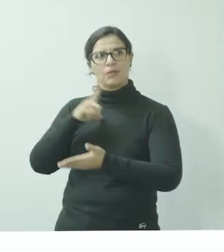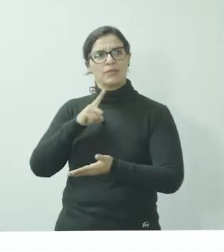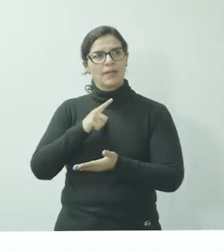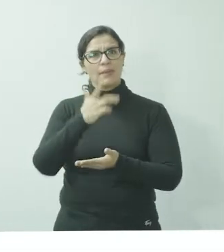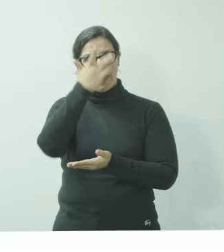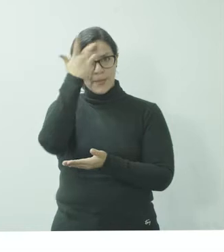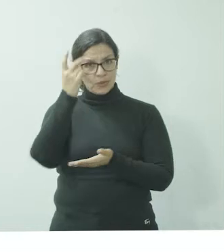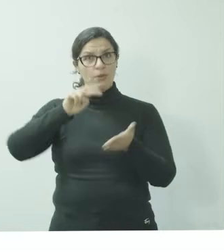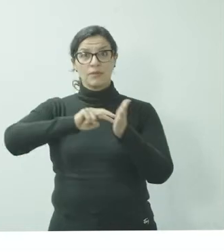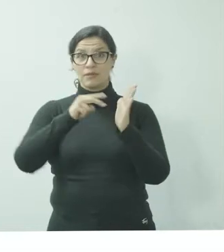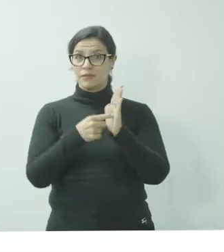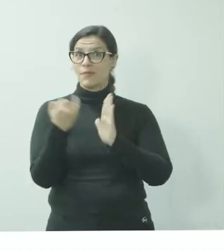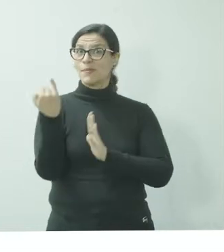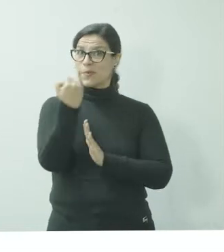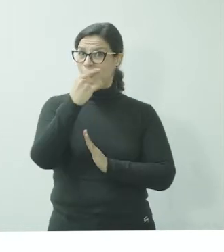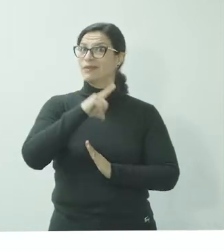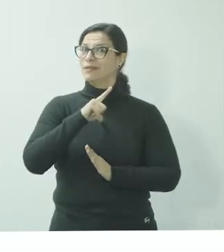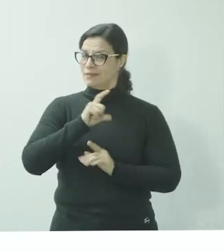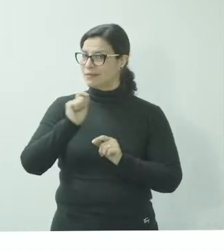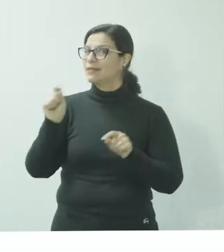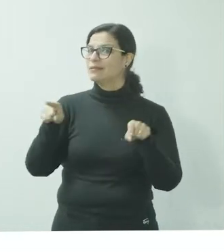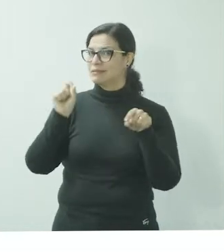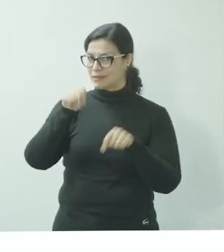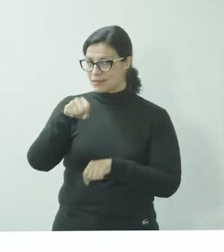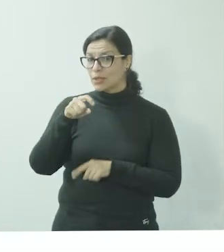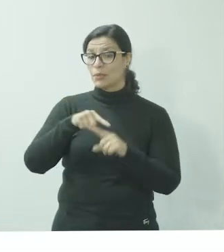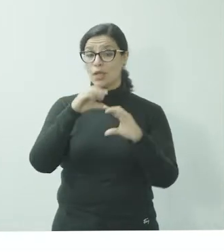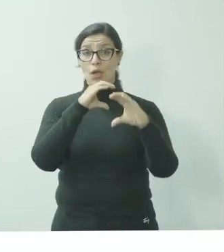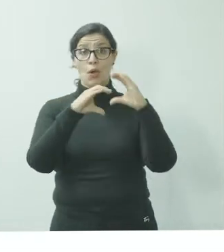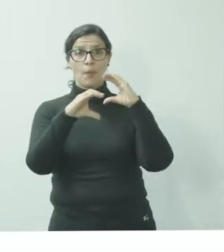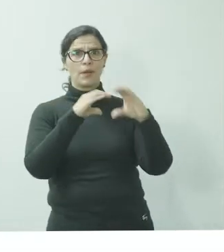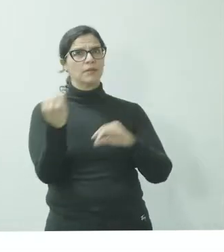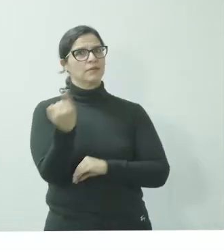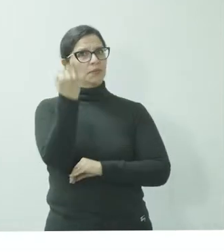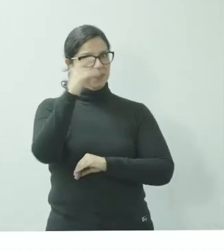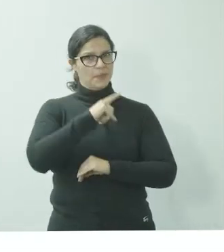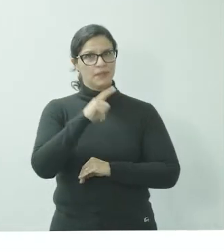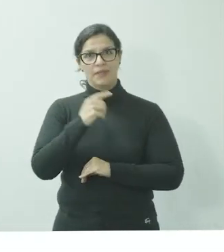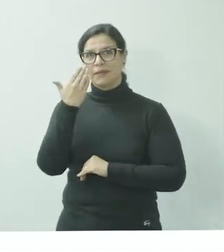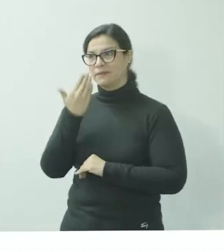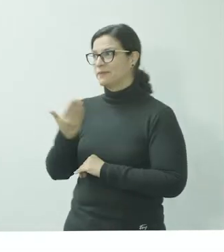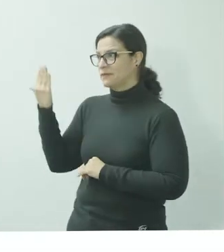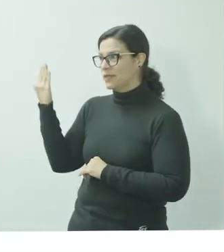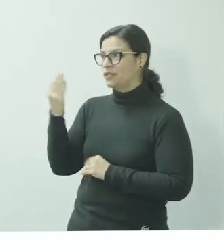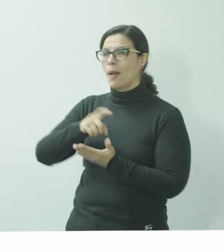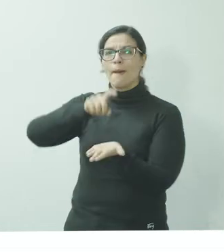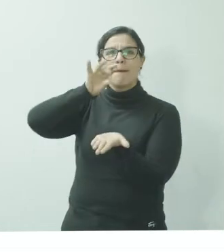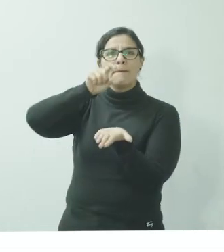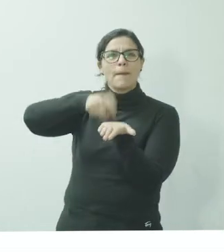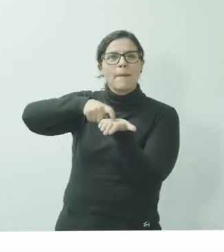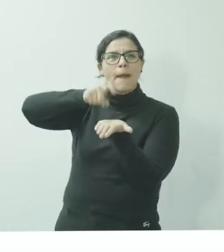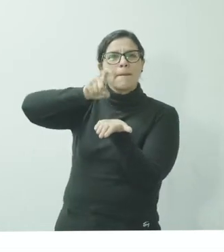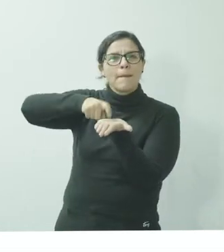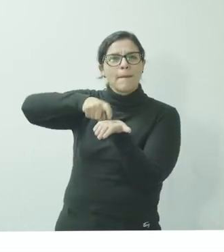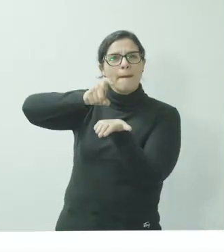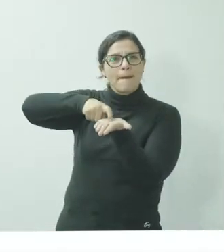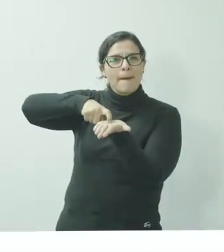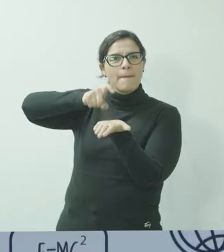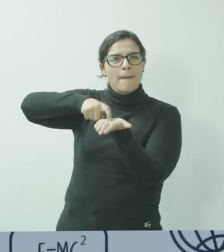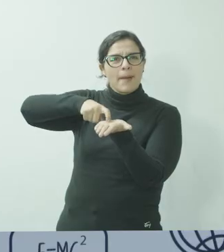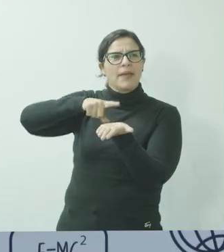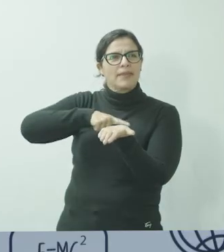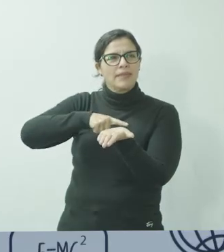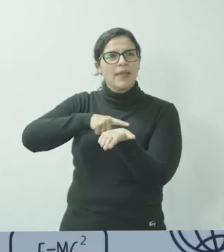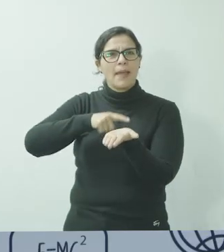muito significado também né para a comunicação esse aparelho como vocês podem ver aqui tem